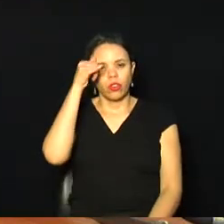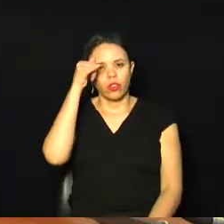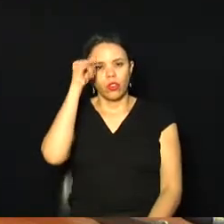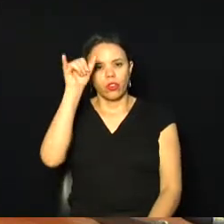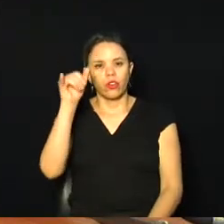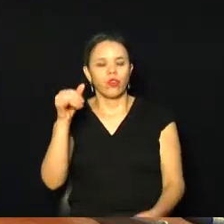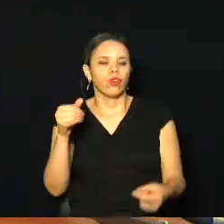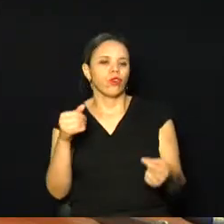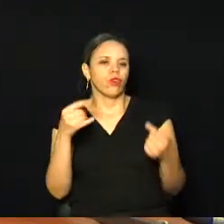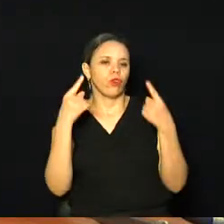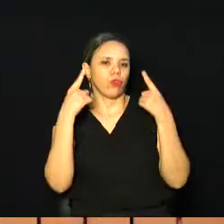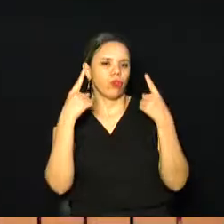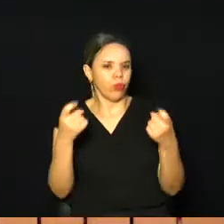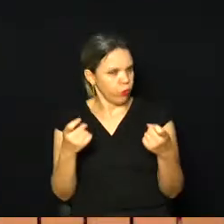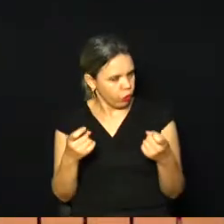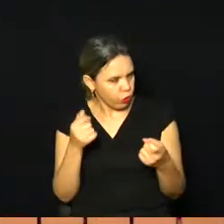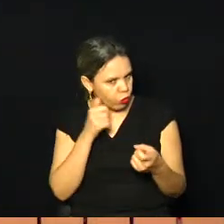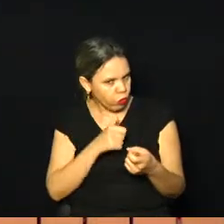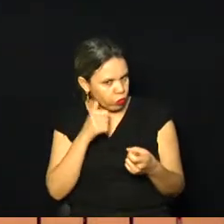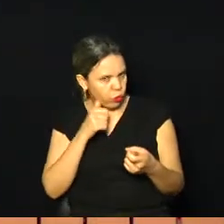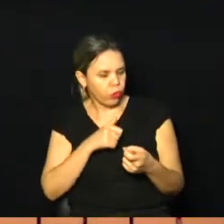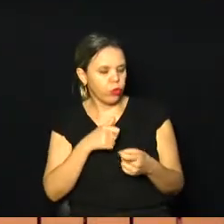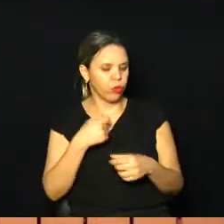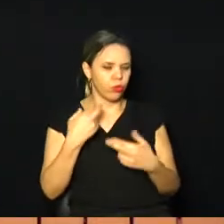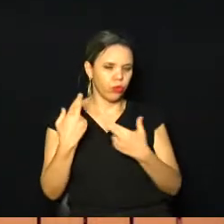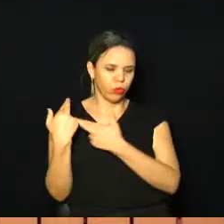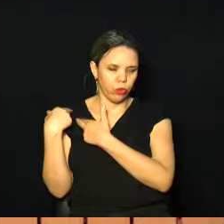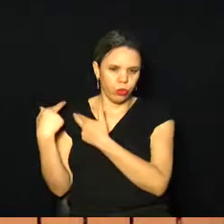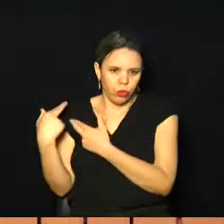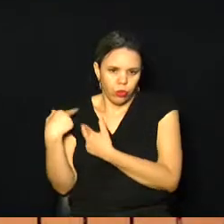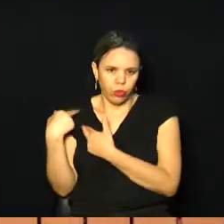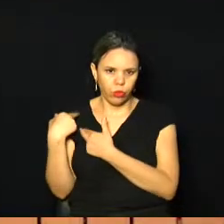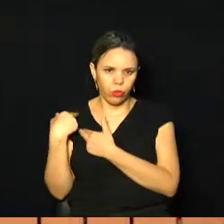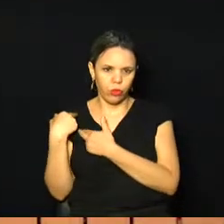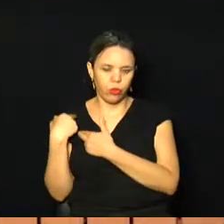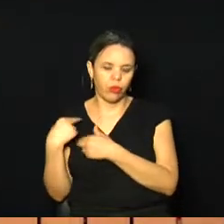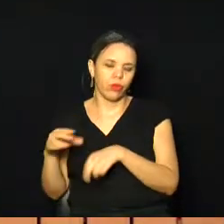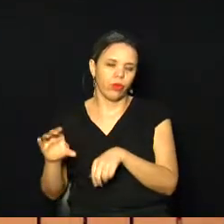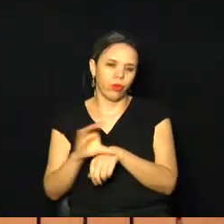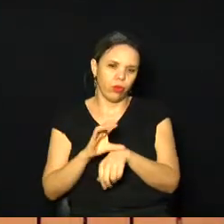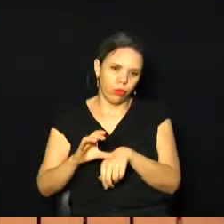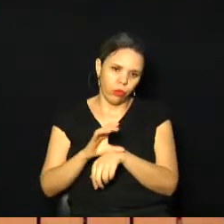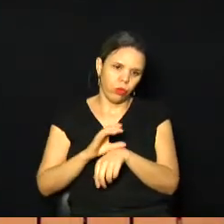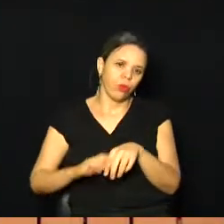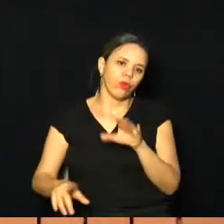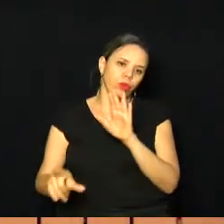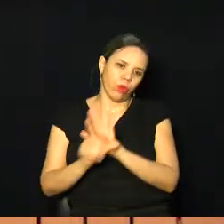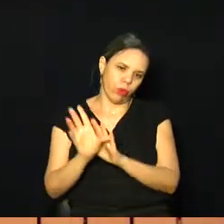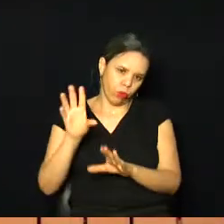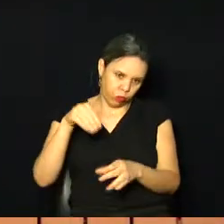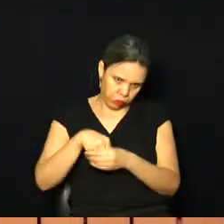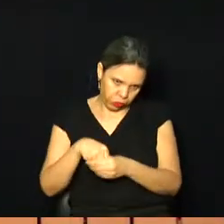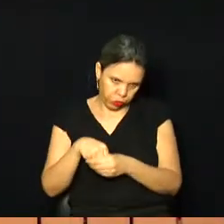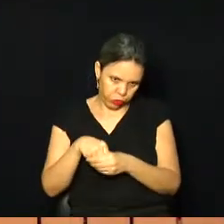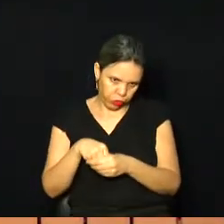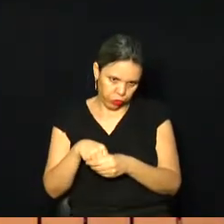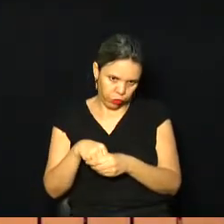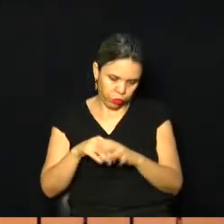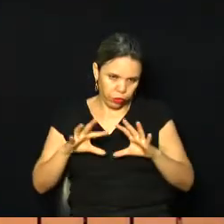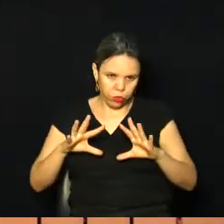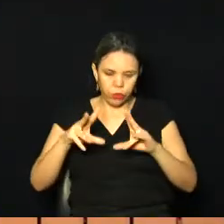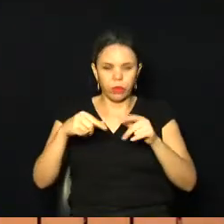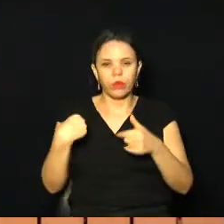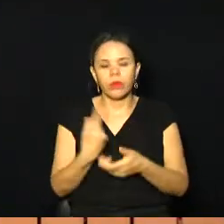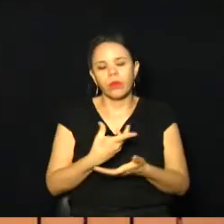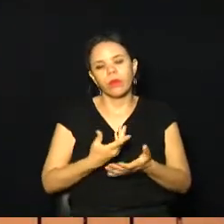a gente fala antes de tudo, é um dever cívico, não só um mandamento constitucional, um dever legal, um dever cívico de todos